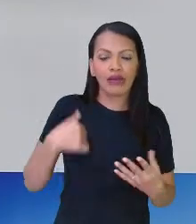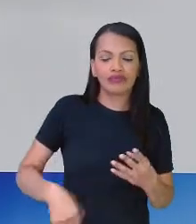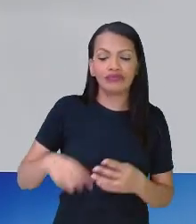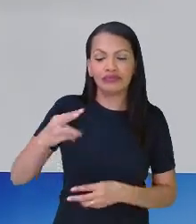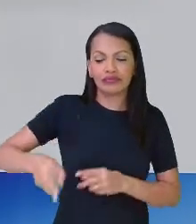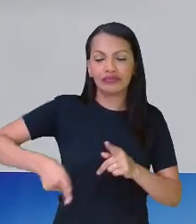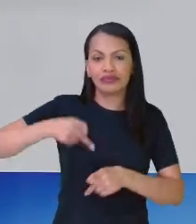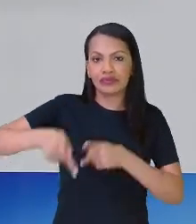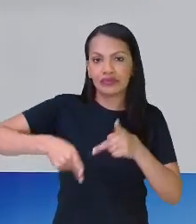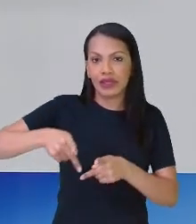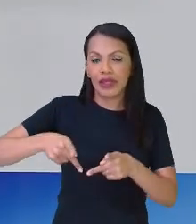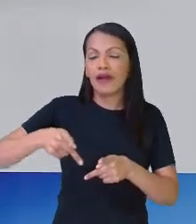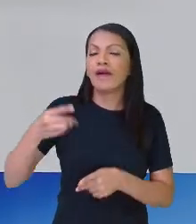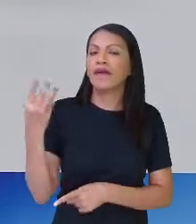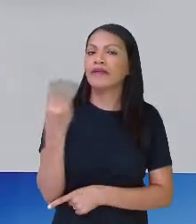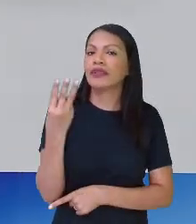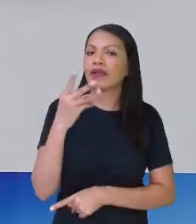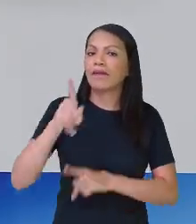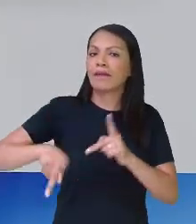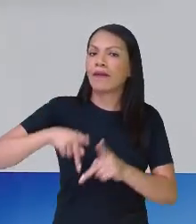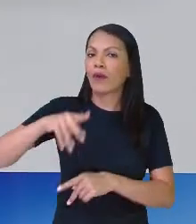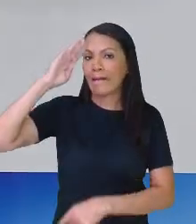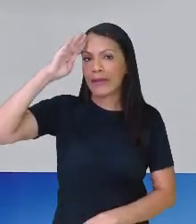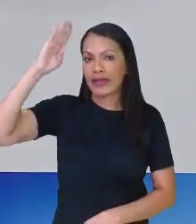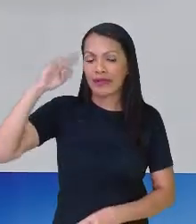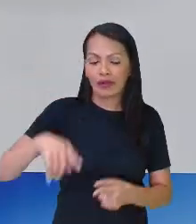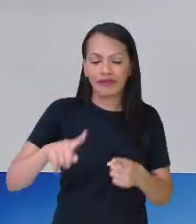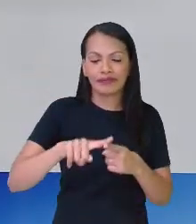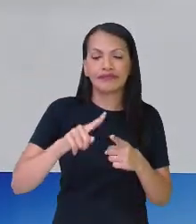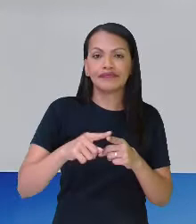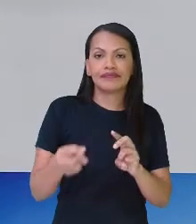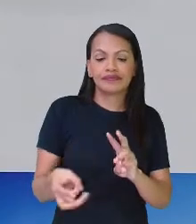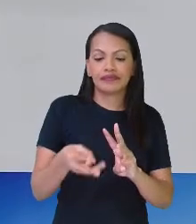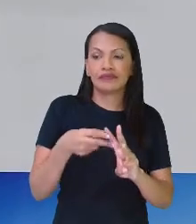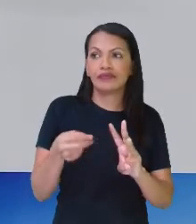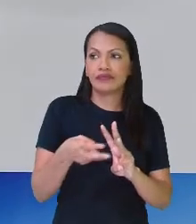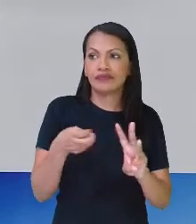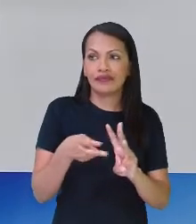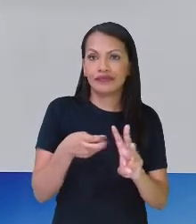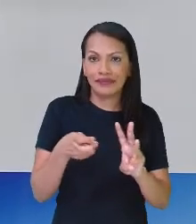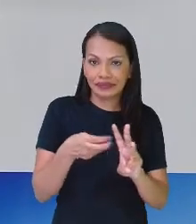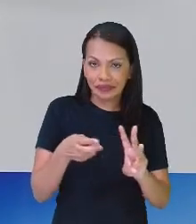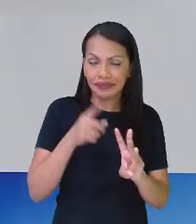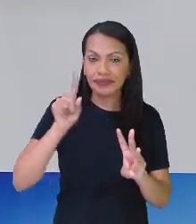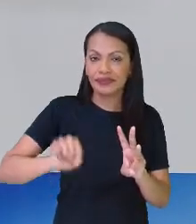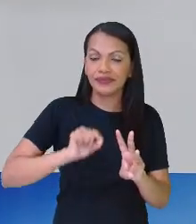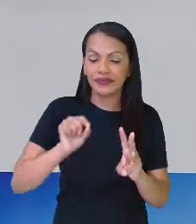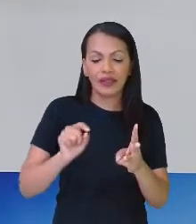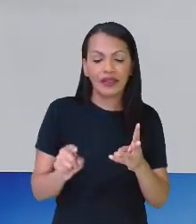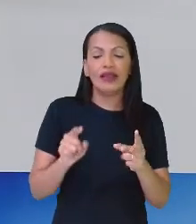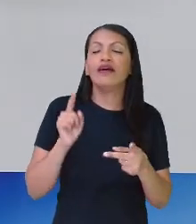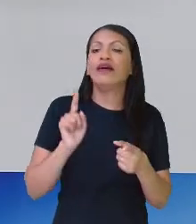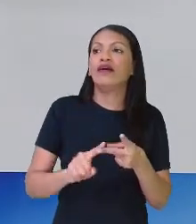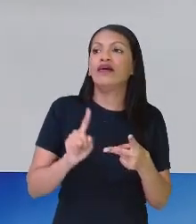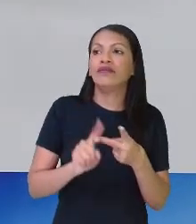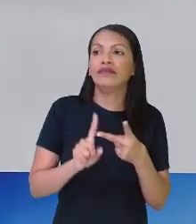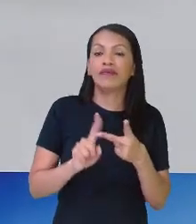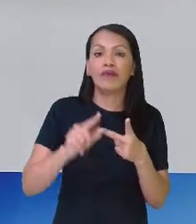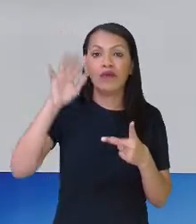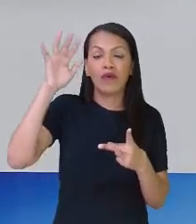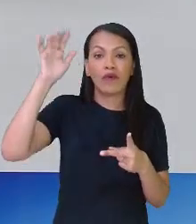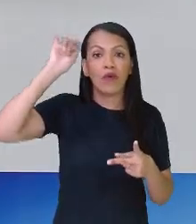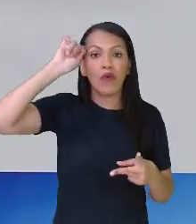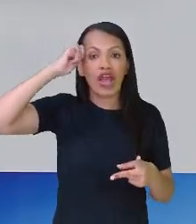principais que a gente sempre fala aqui, ó? Temos os indígenas, temos os africanos e temos os europeus. Então vamos lembrar,